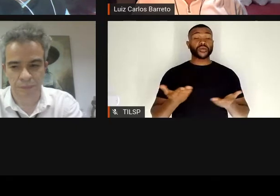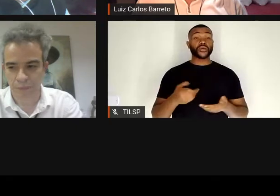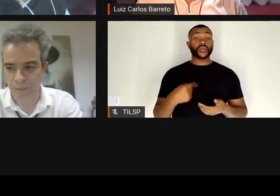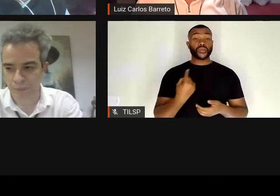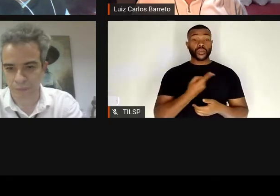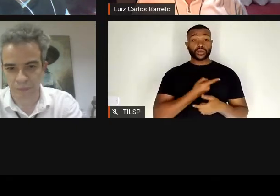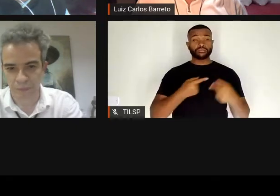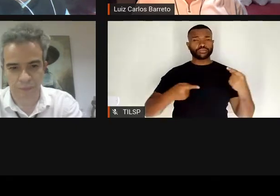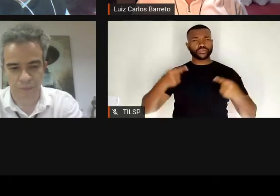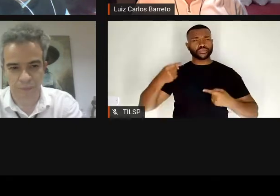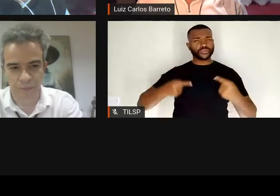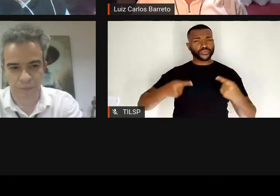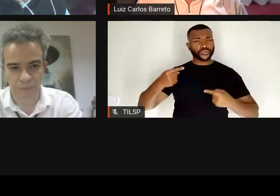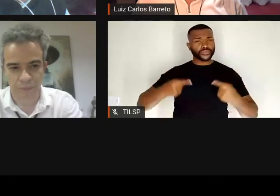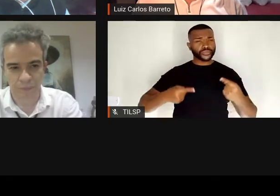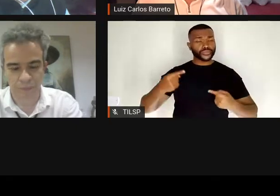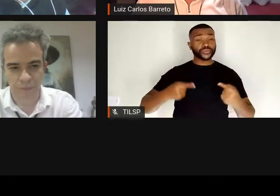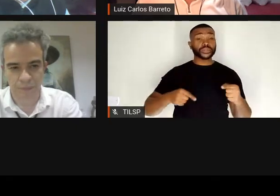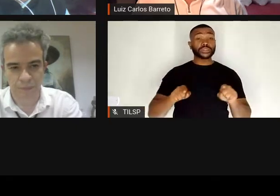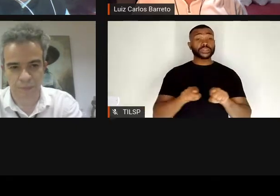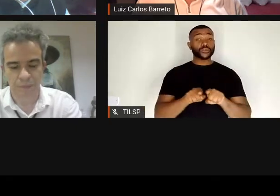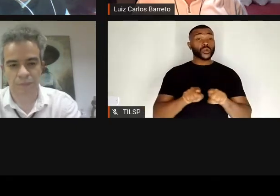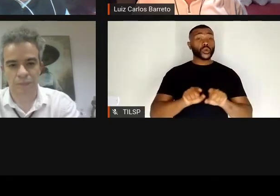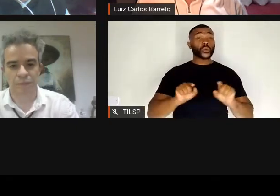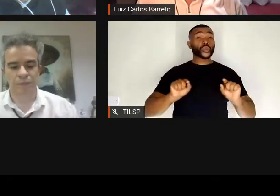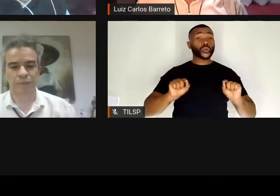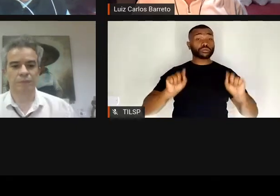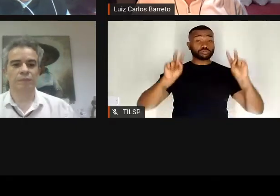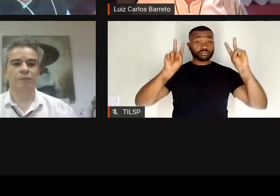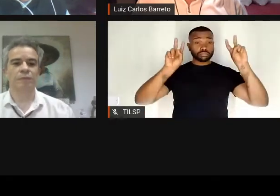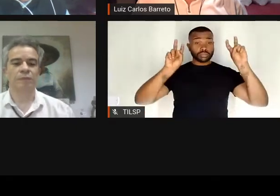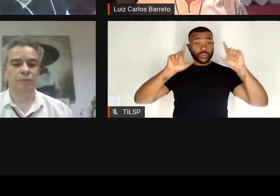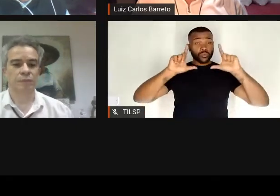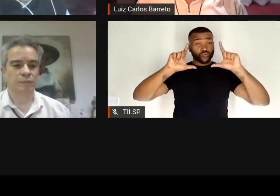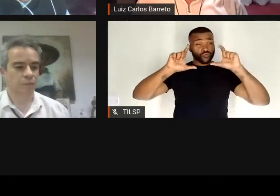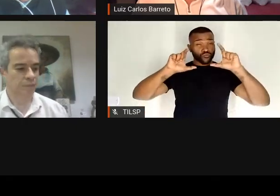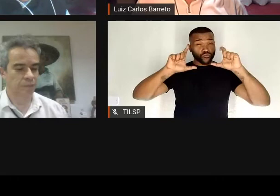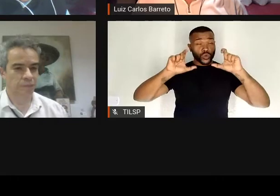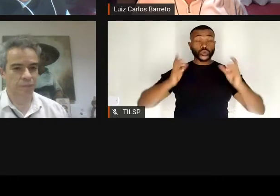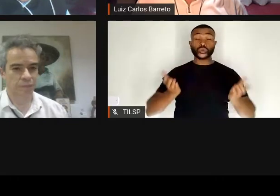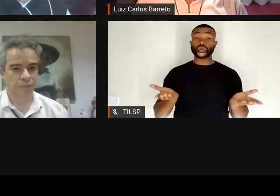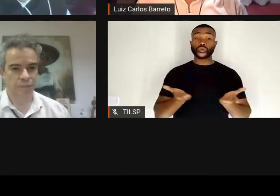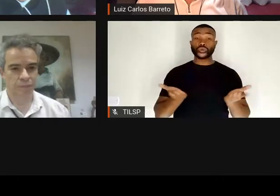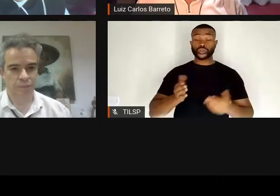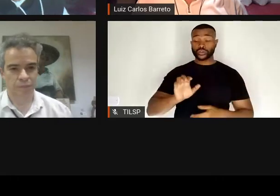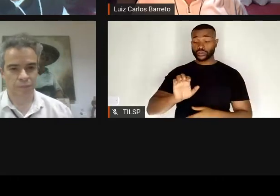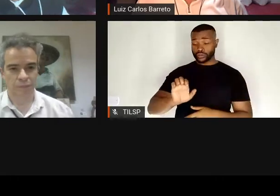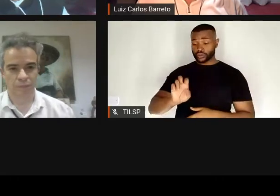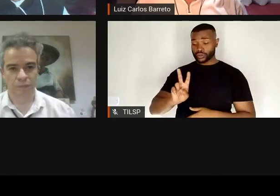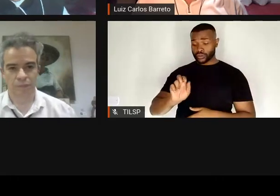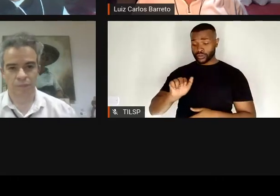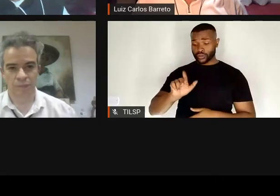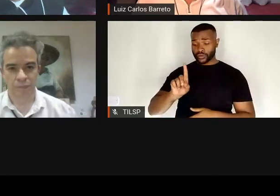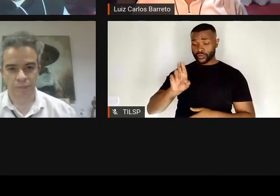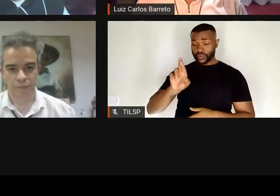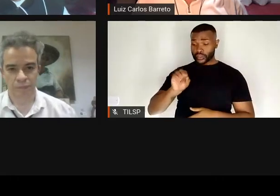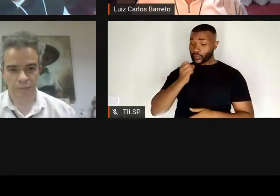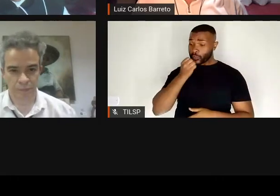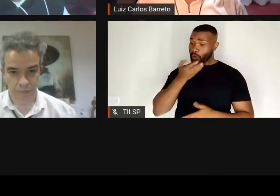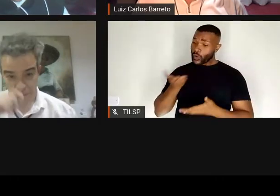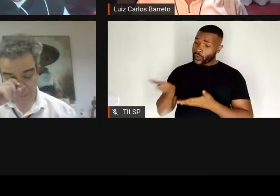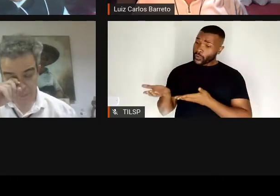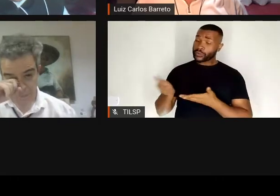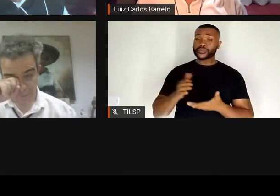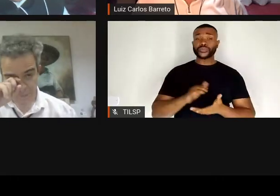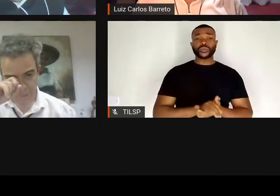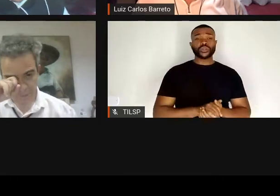debate um pouco também sobre questões da fotografia hoje, né? Evandro, por favor, seria muito bom. Olha, é muito bom agora